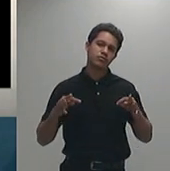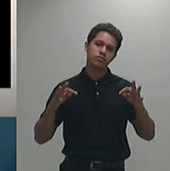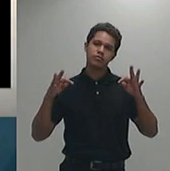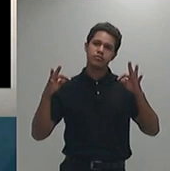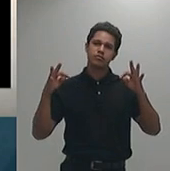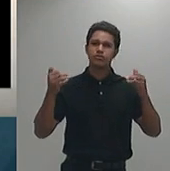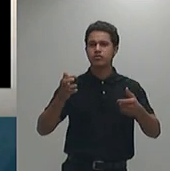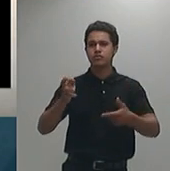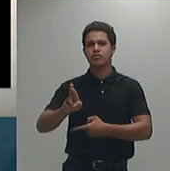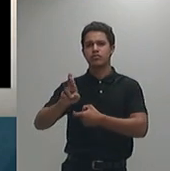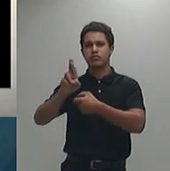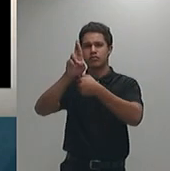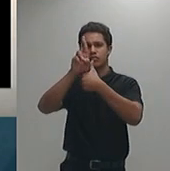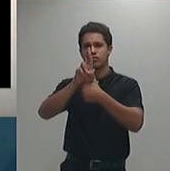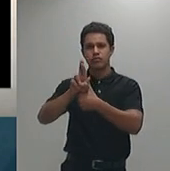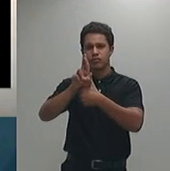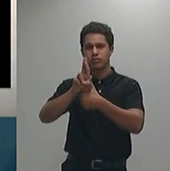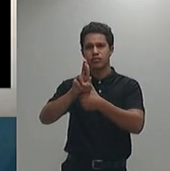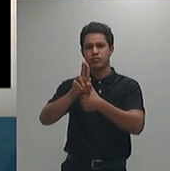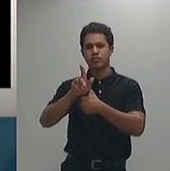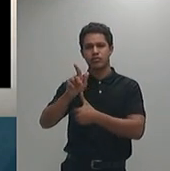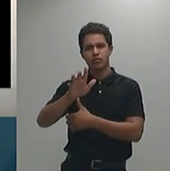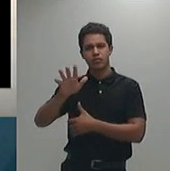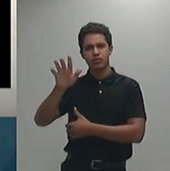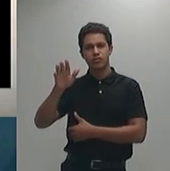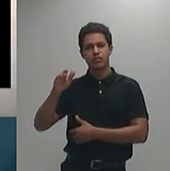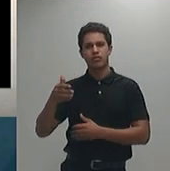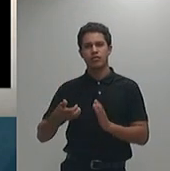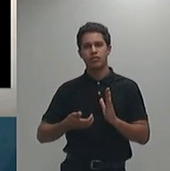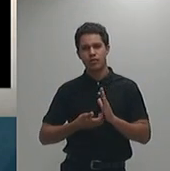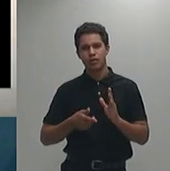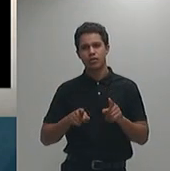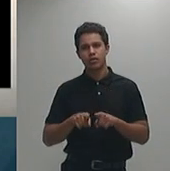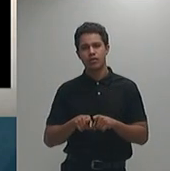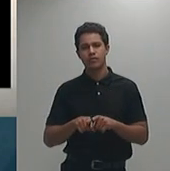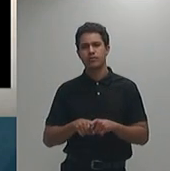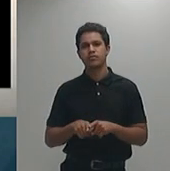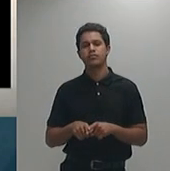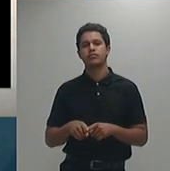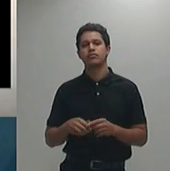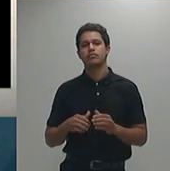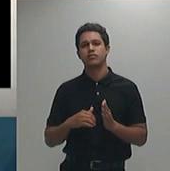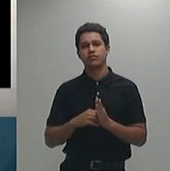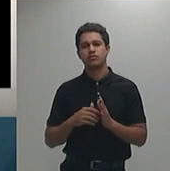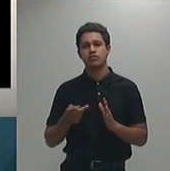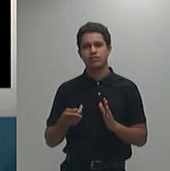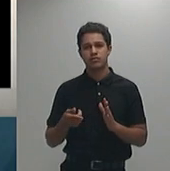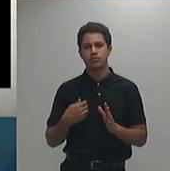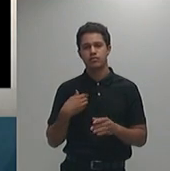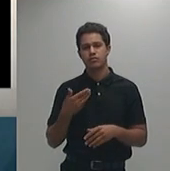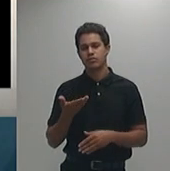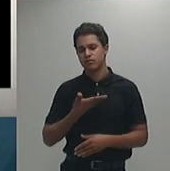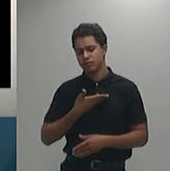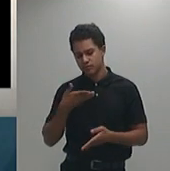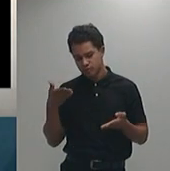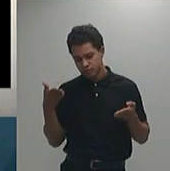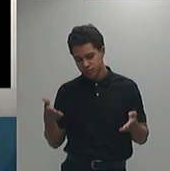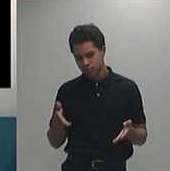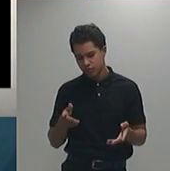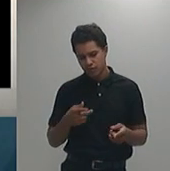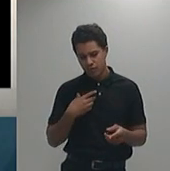República Bonifácio de Andrade Dra Ana Elisa demais colegas aqui presente e o voo apenas complementar